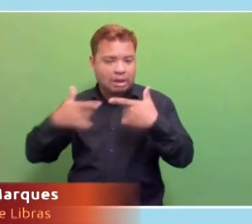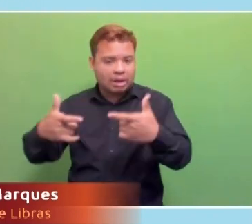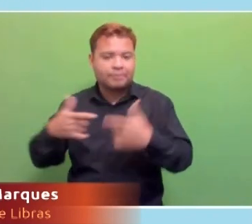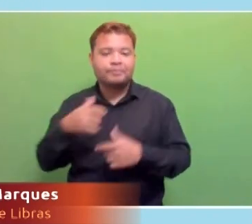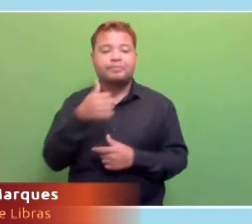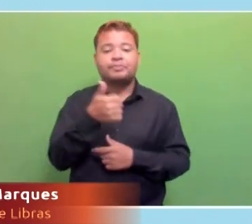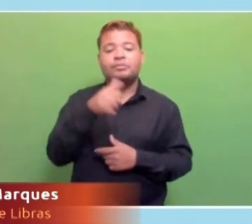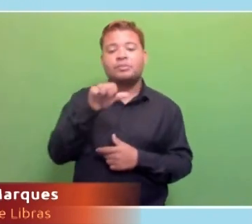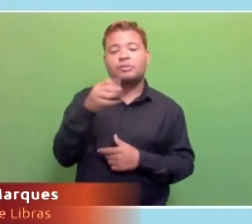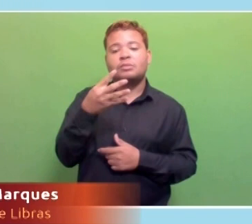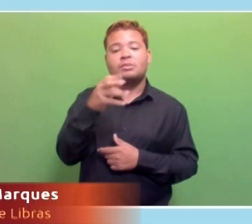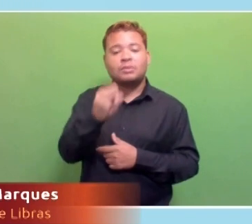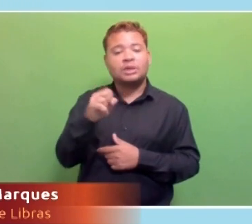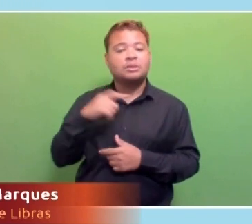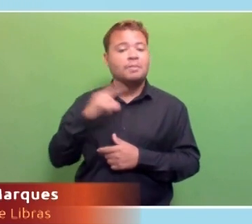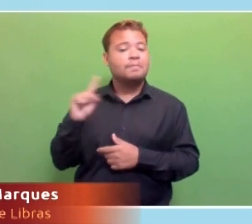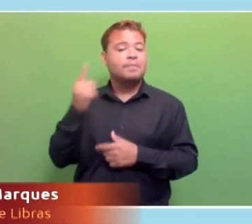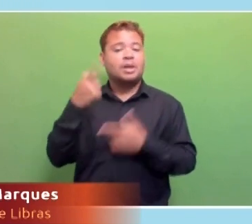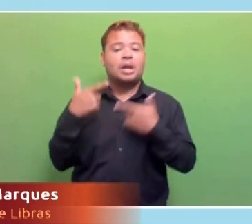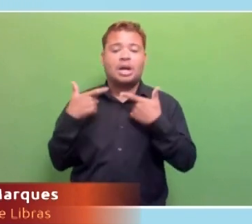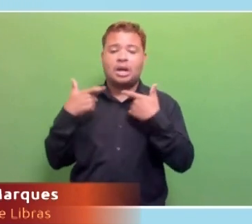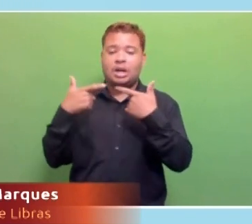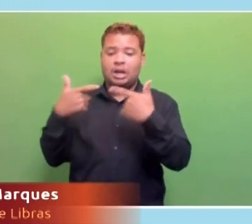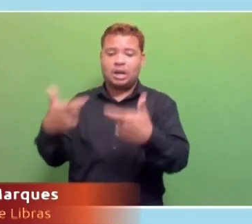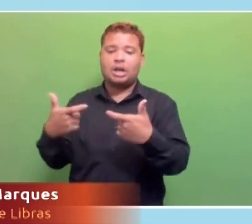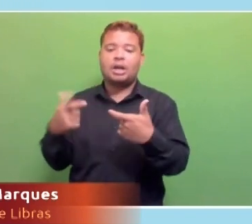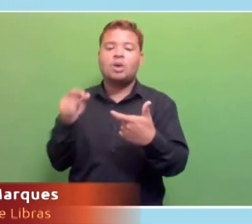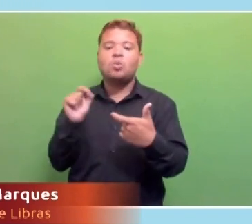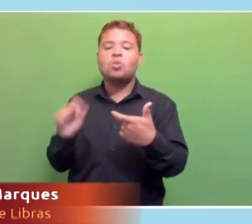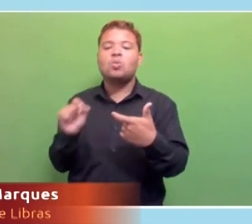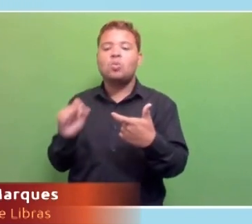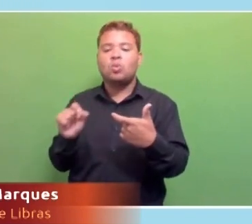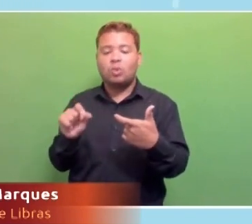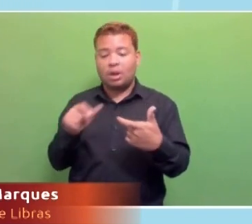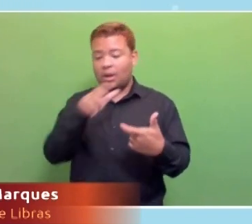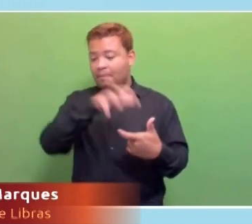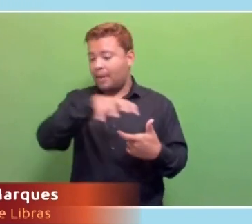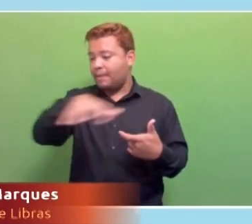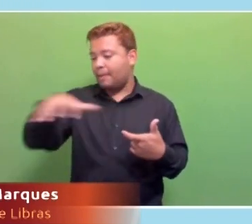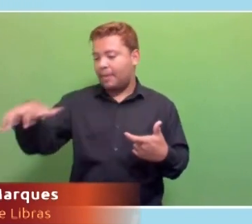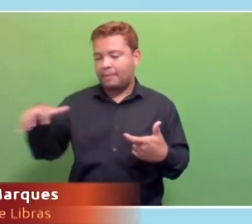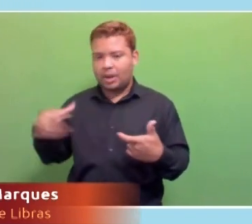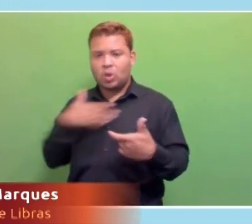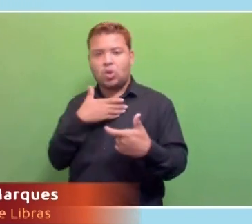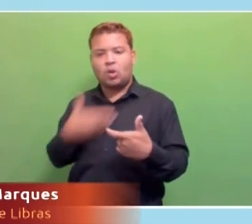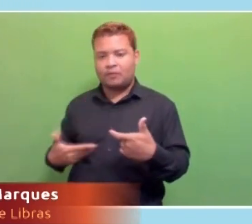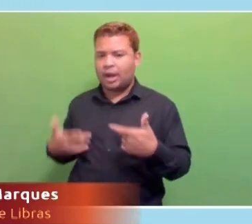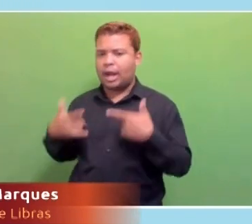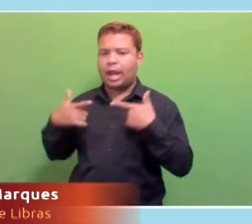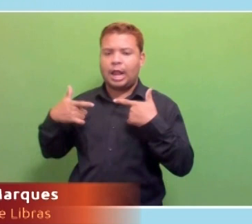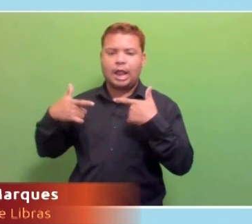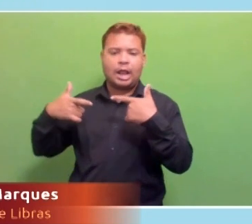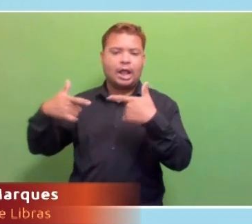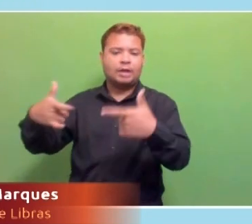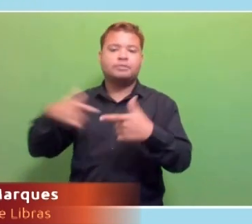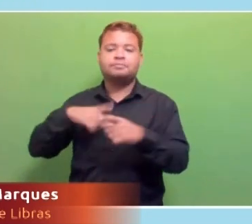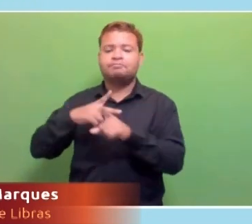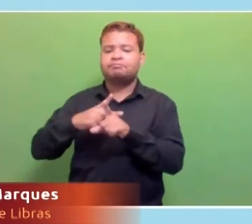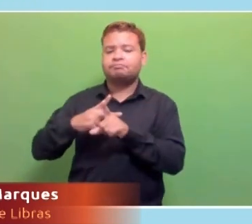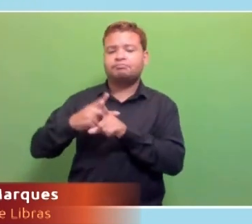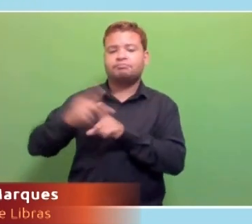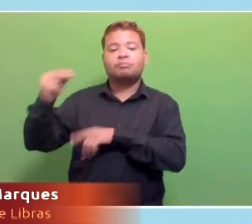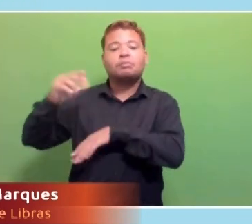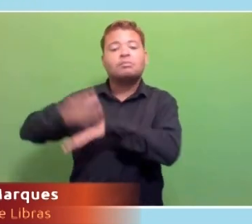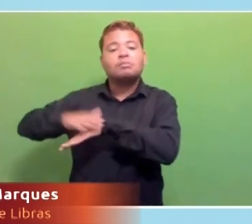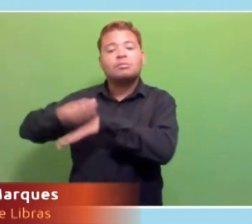guerra entre os estados da região, e que foi ganha por parte de Israel.